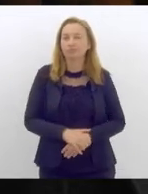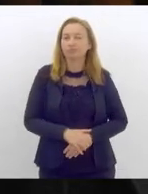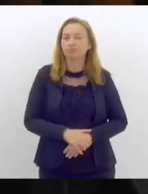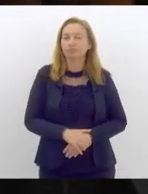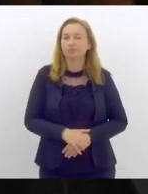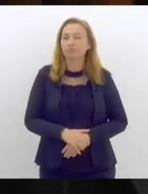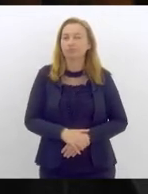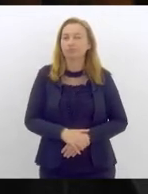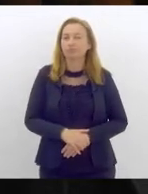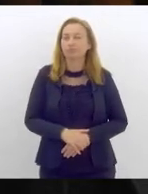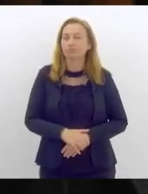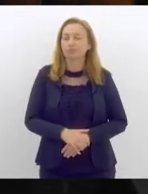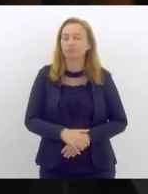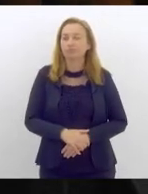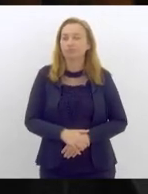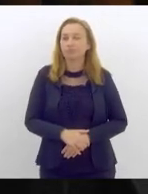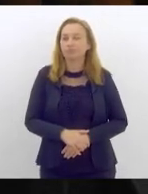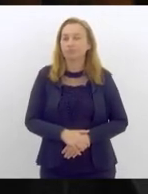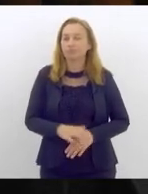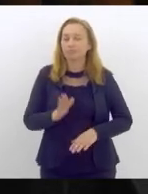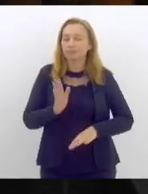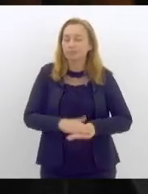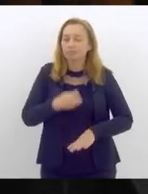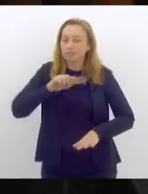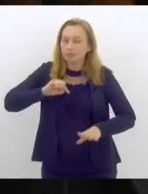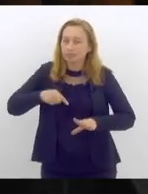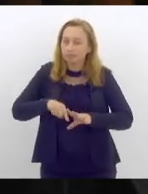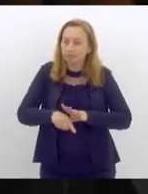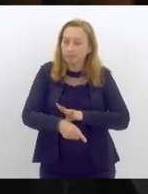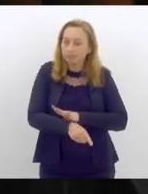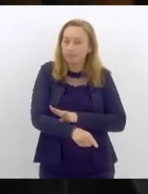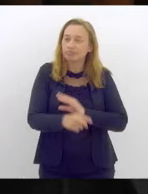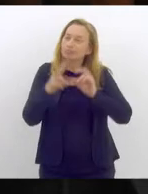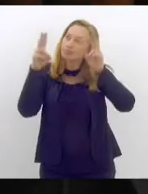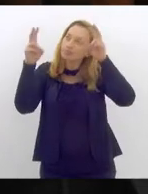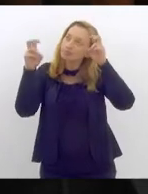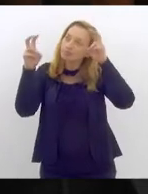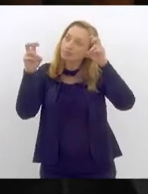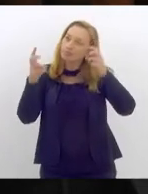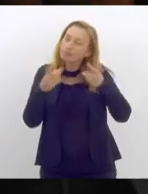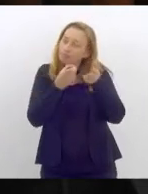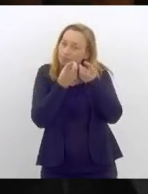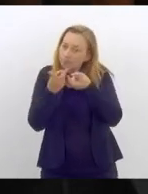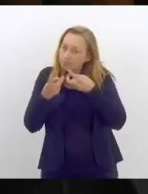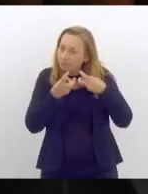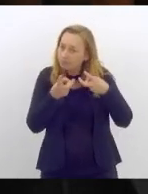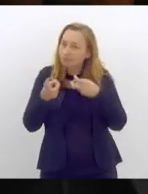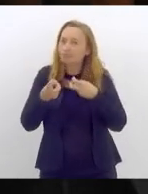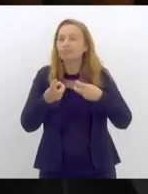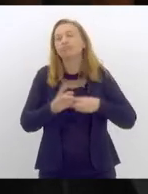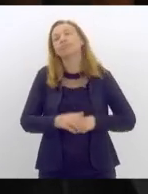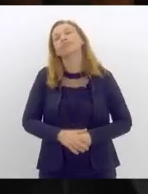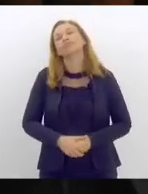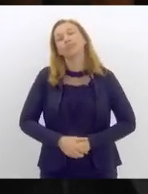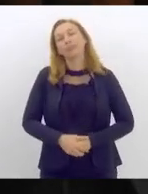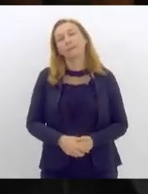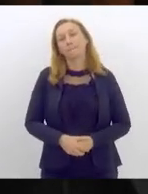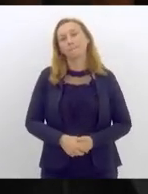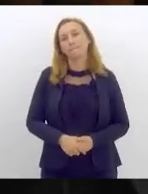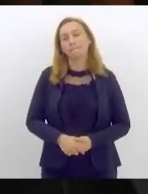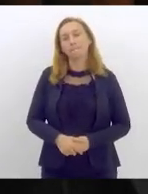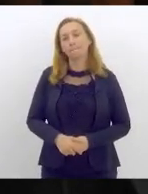que a gente aprofunde esse assunto a gente verifica que